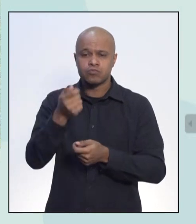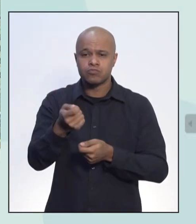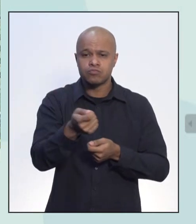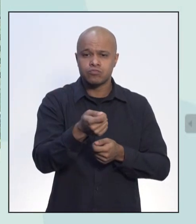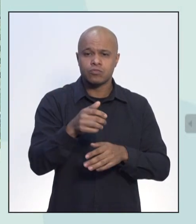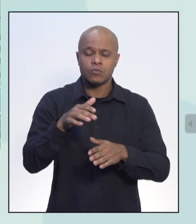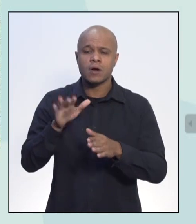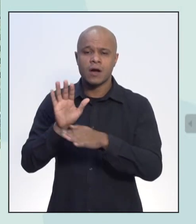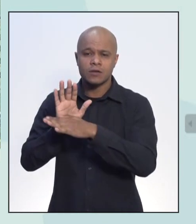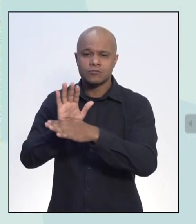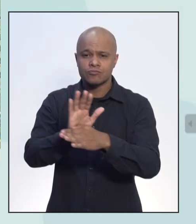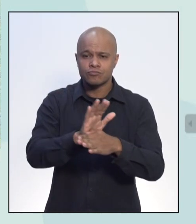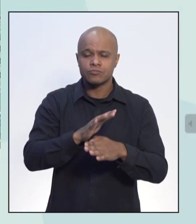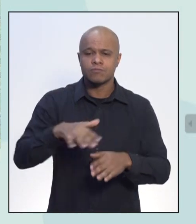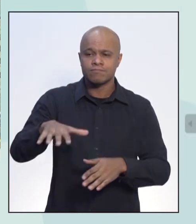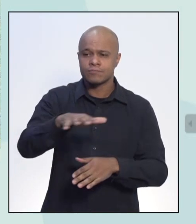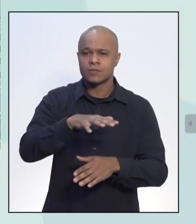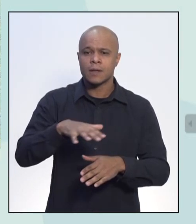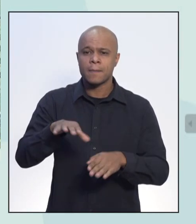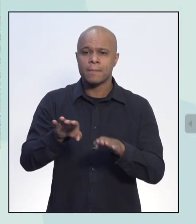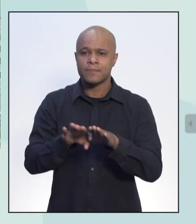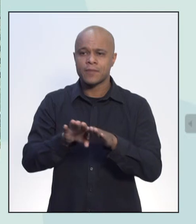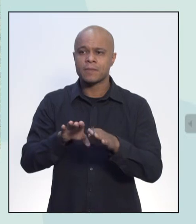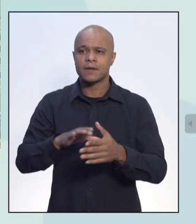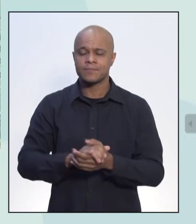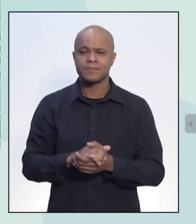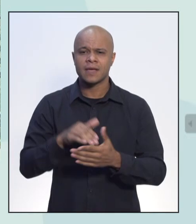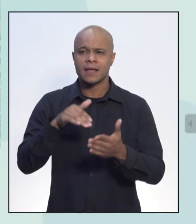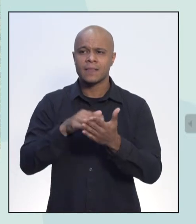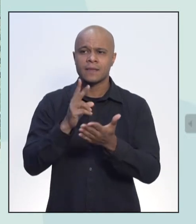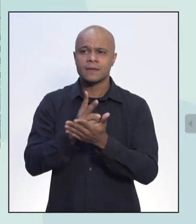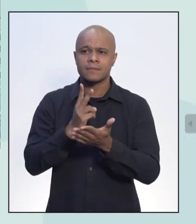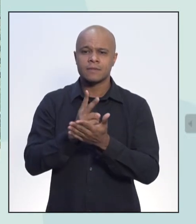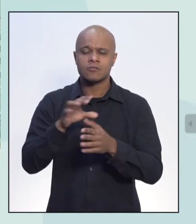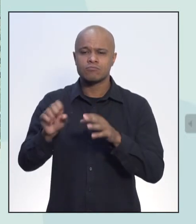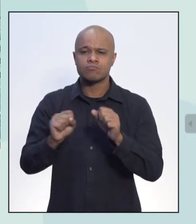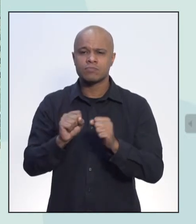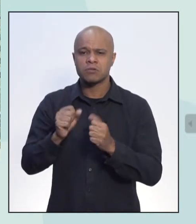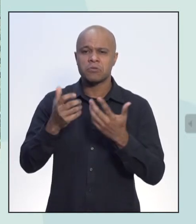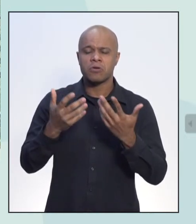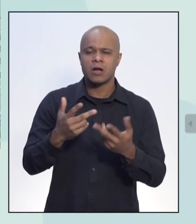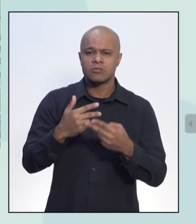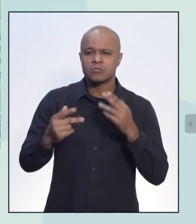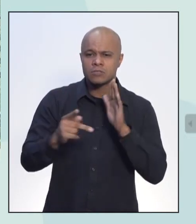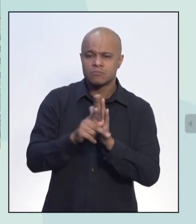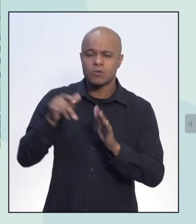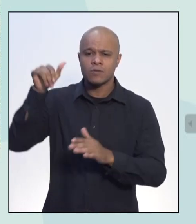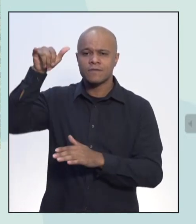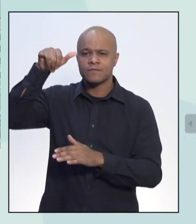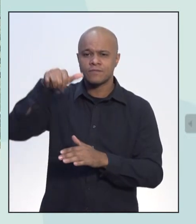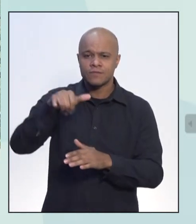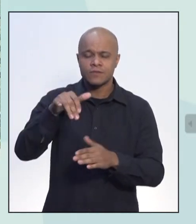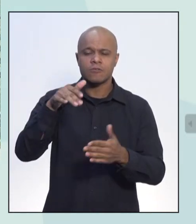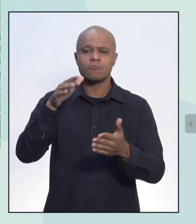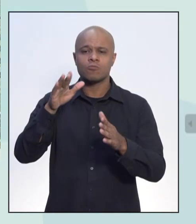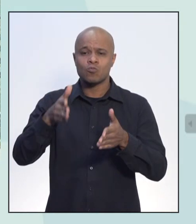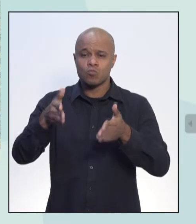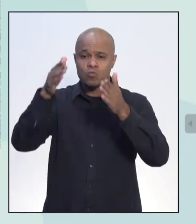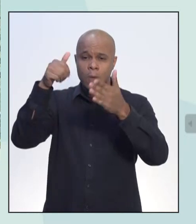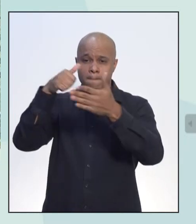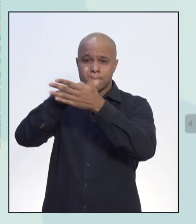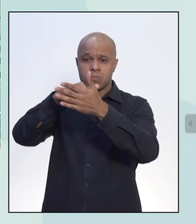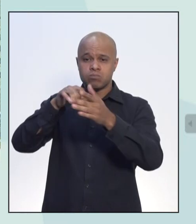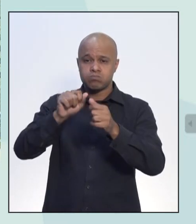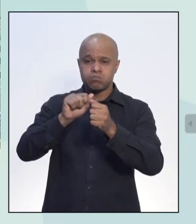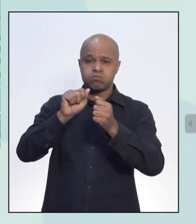filmando, né, a região, e aí ele pegou, né, o primeiro avião entrando em, né, em choque com a primeira torre. Né?